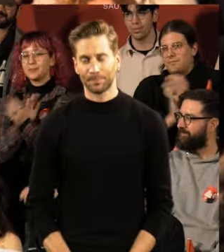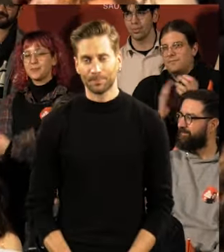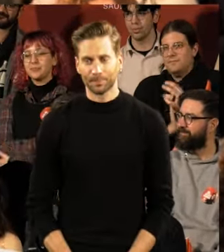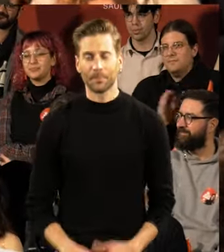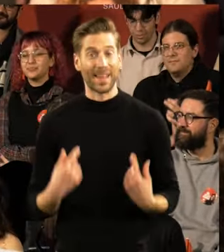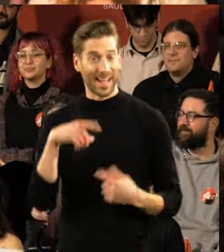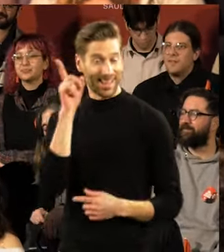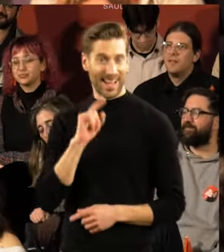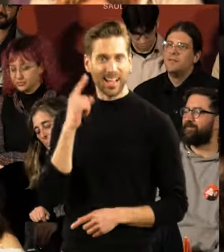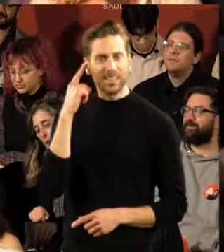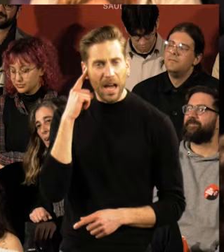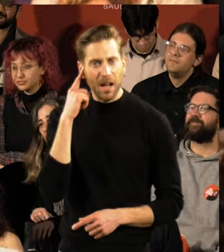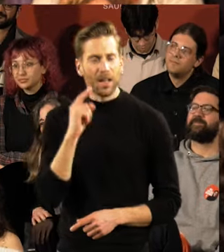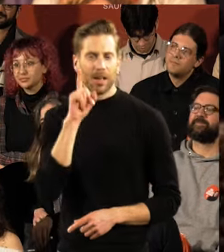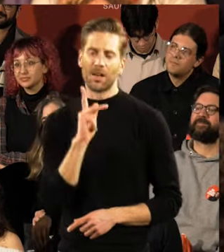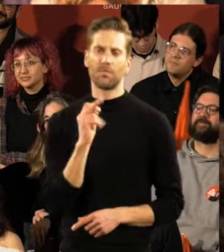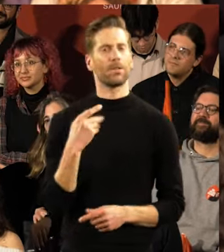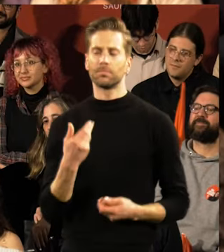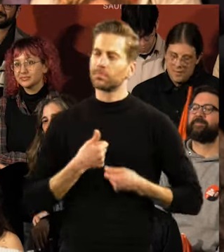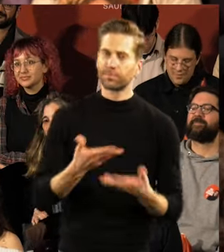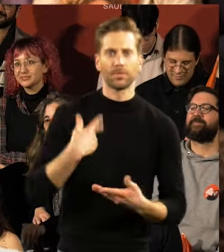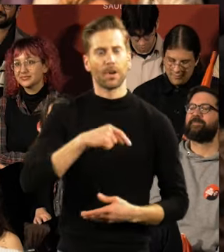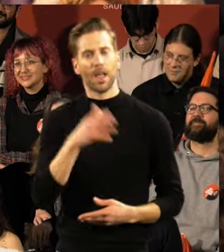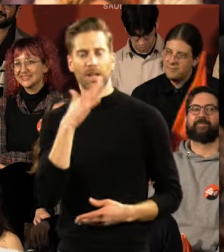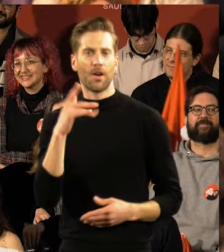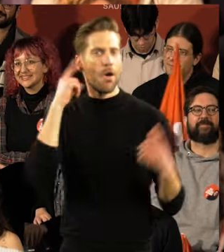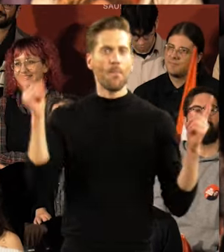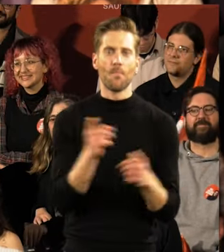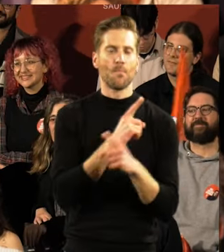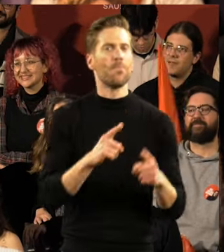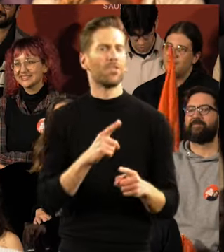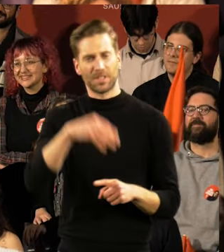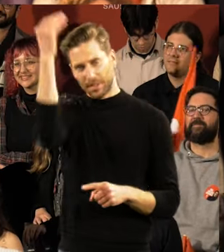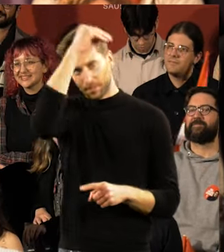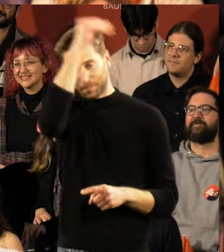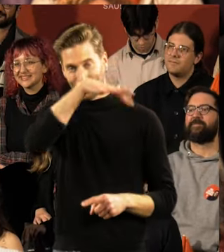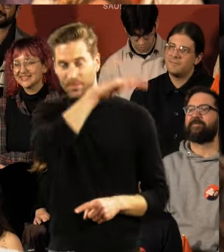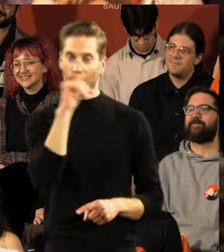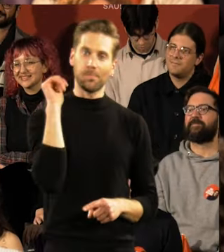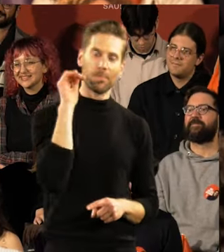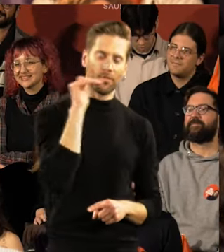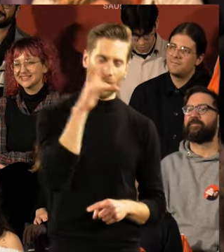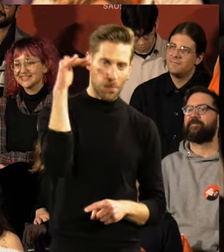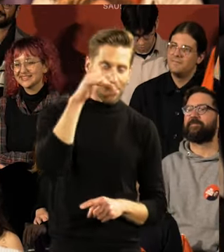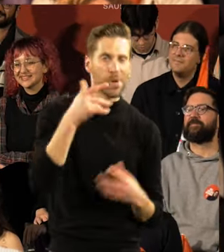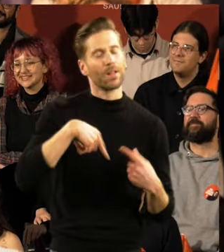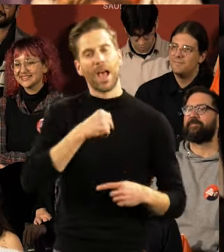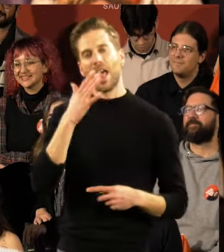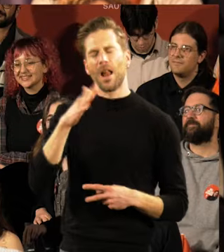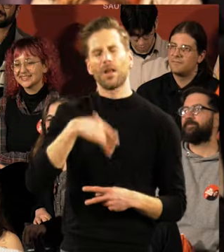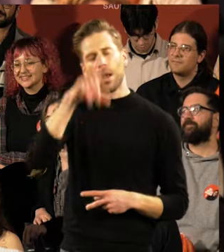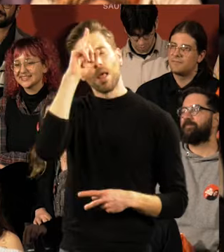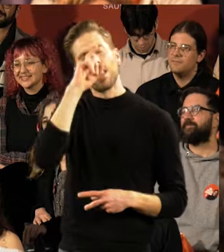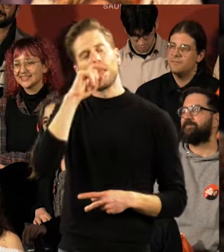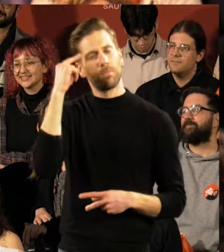E nesse dia, a Vânia convidou-nos para cantar e cantámos a Ceifeira, que é uma moda alentejana em conjunto. É um momento que eu guardo até hoje